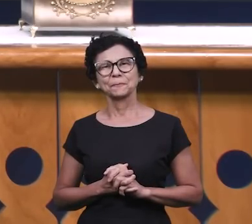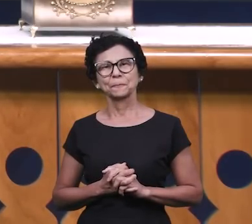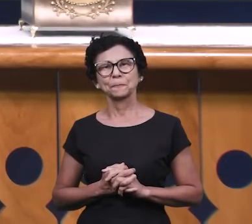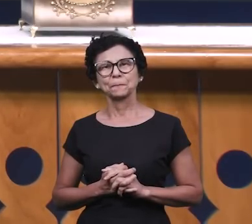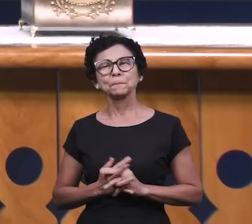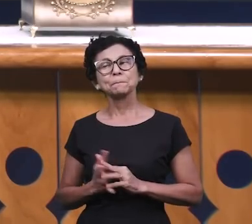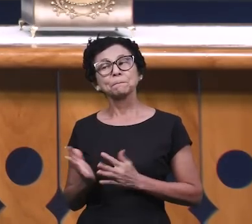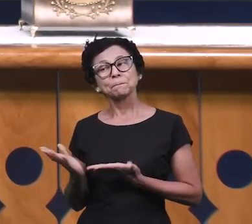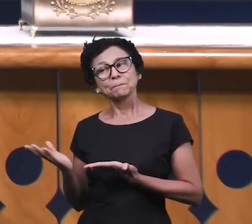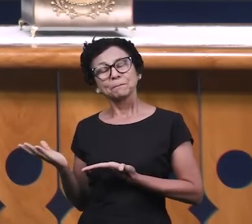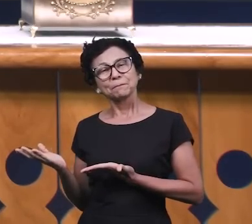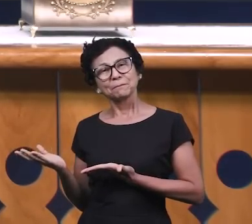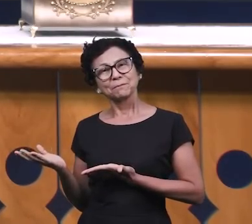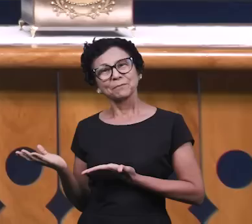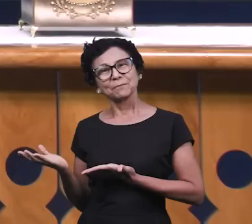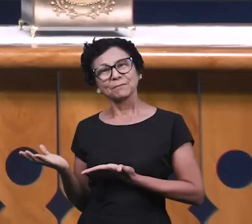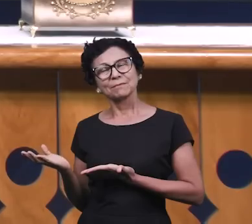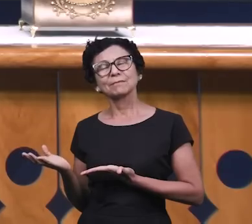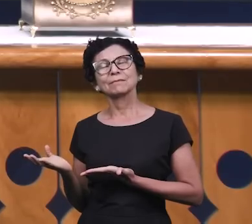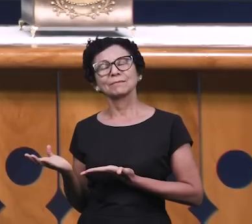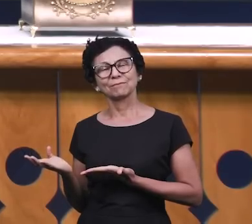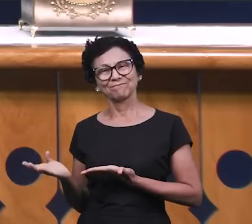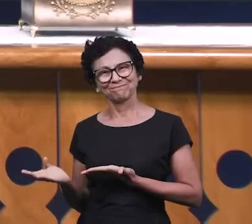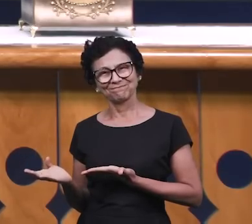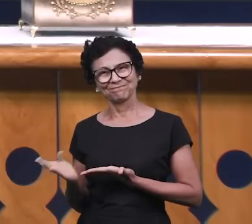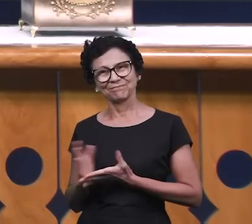0800 707